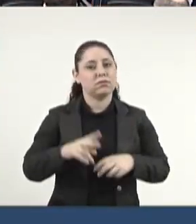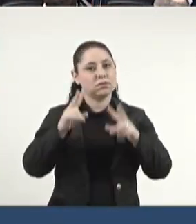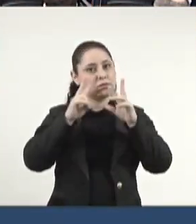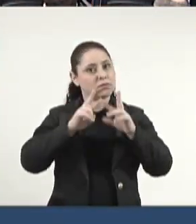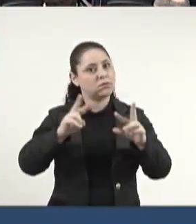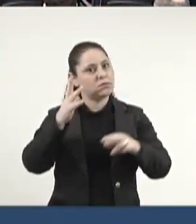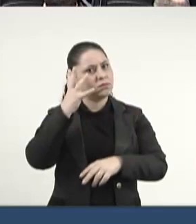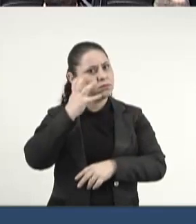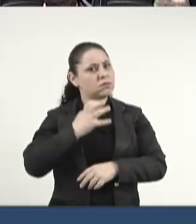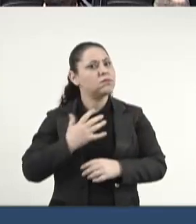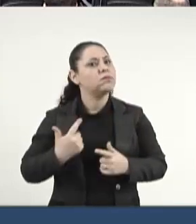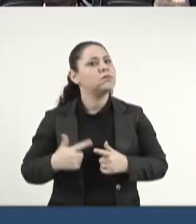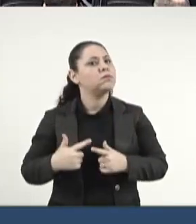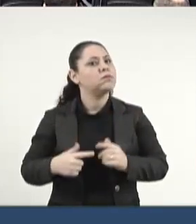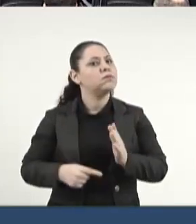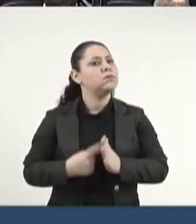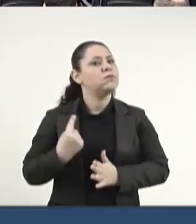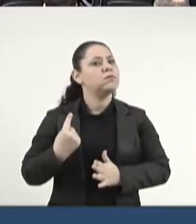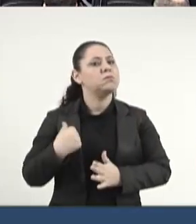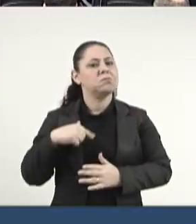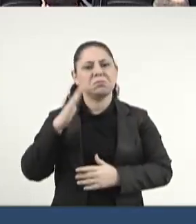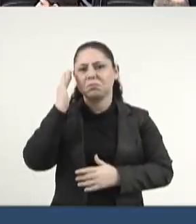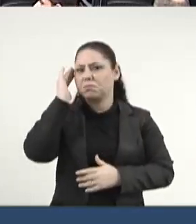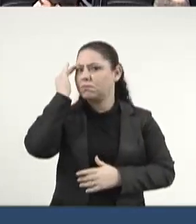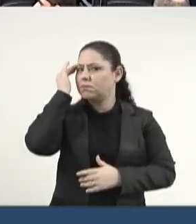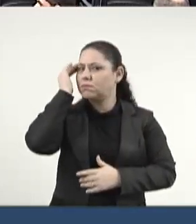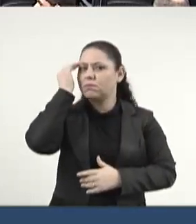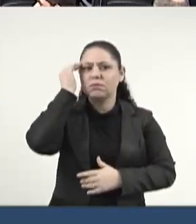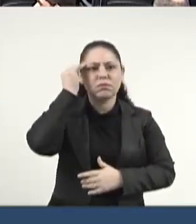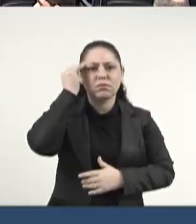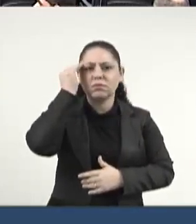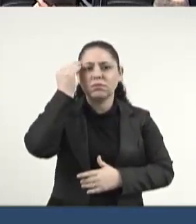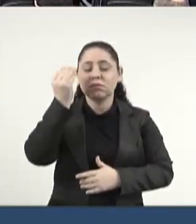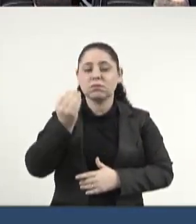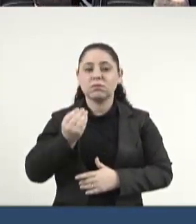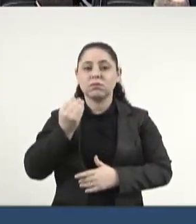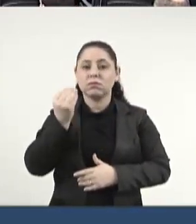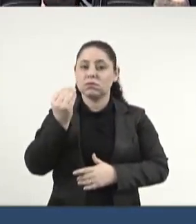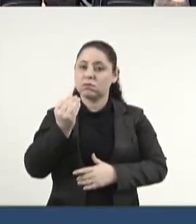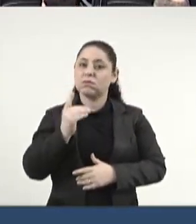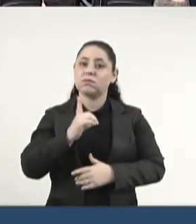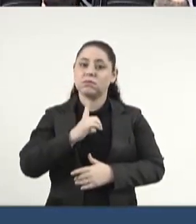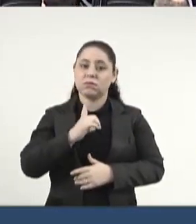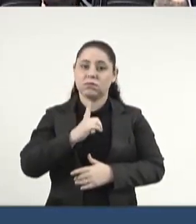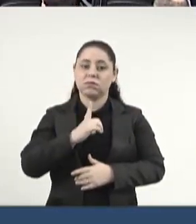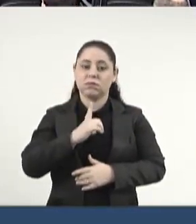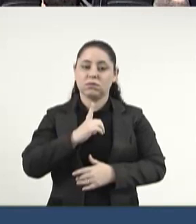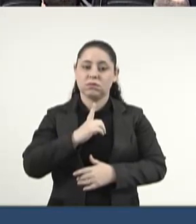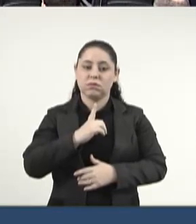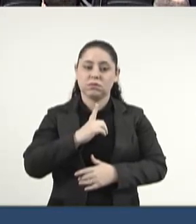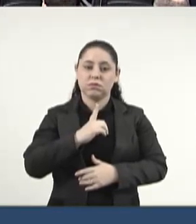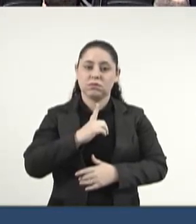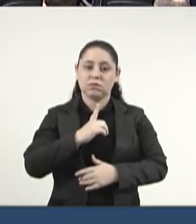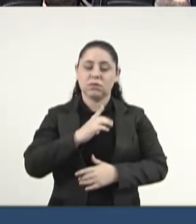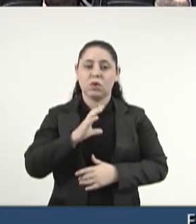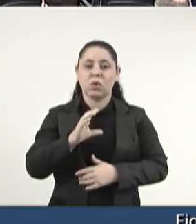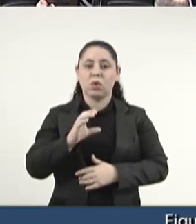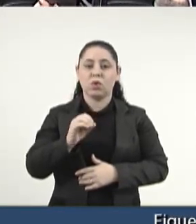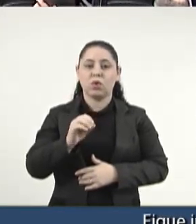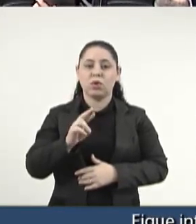grave. Primeiro, eu não entendo como pode haver